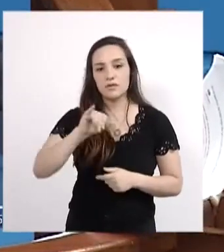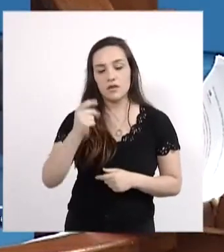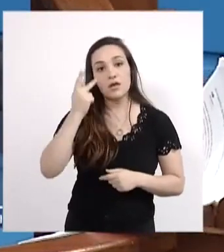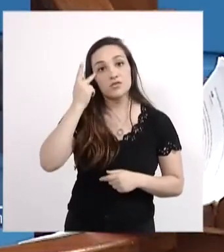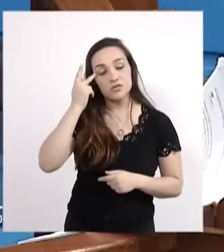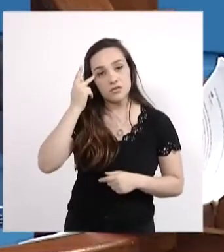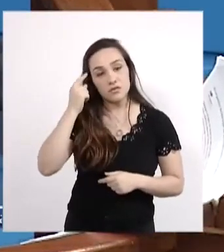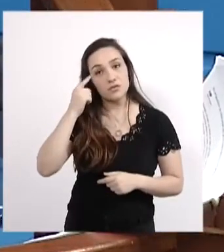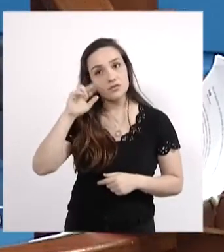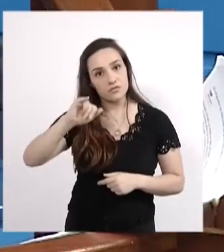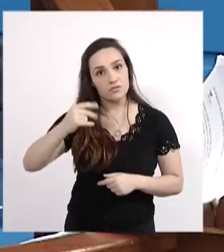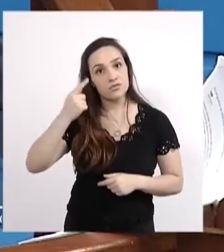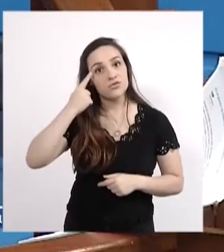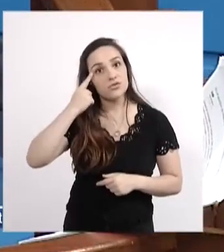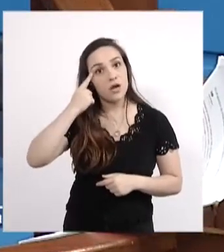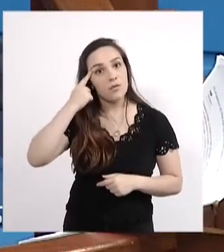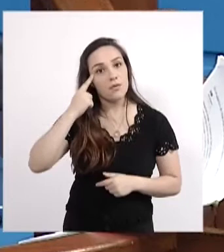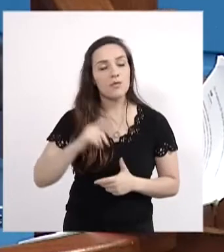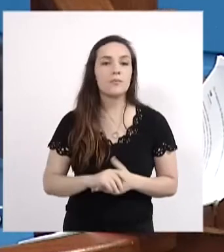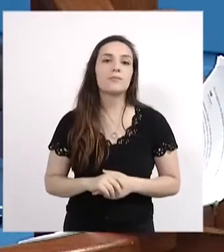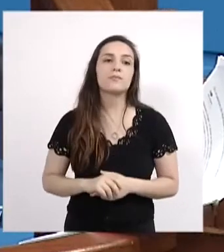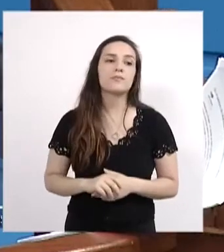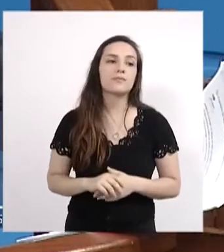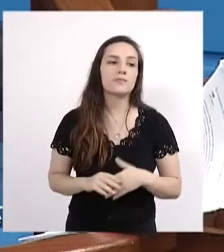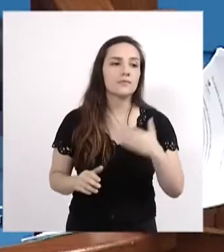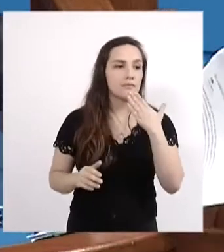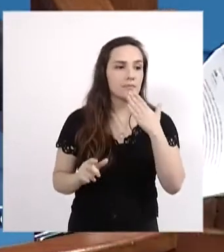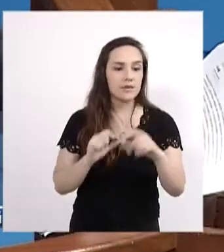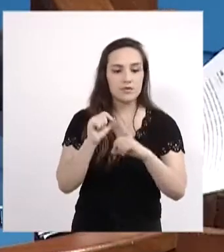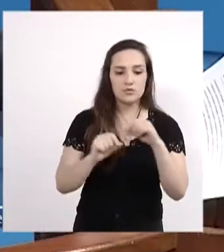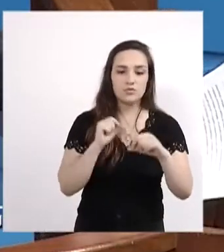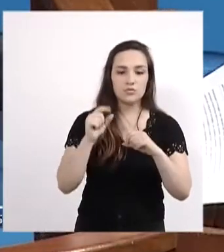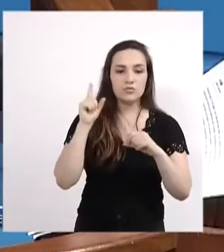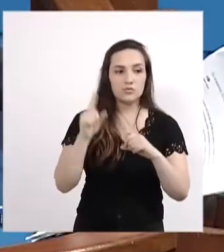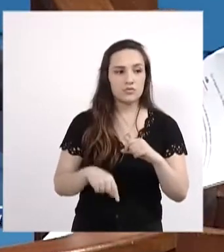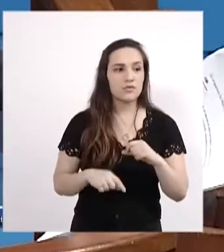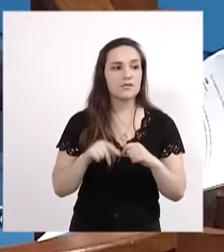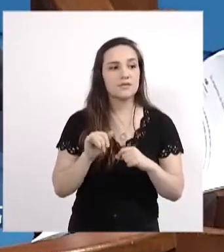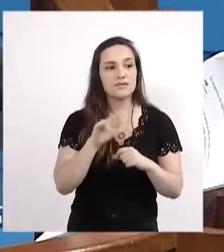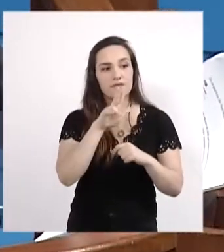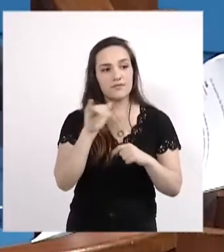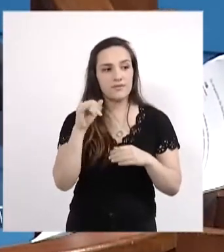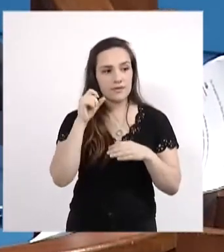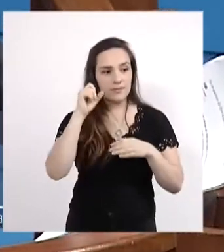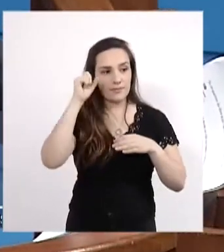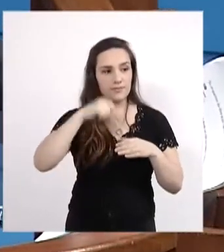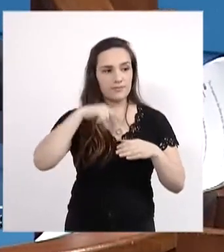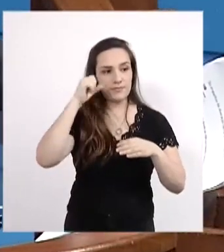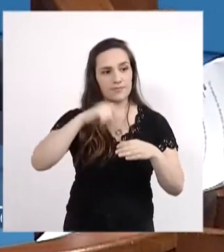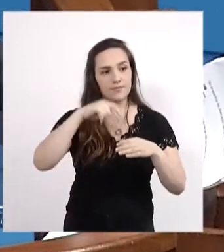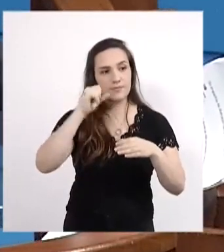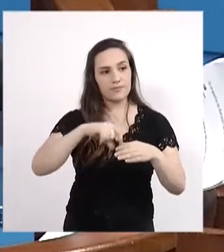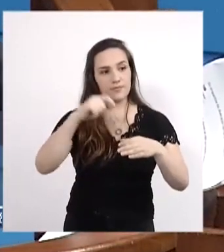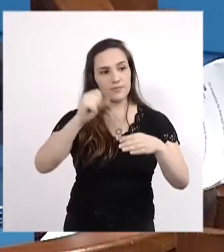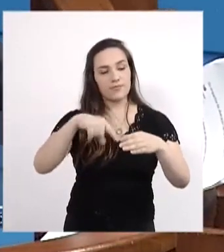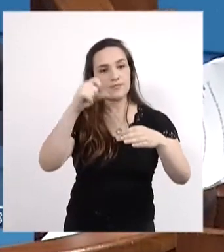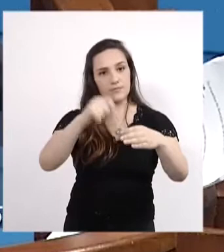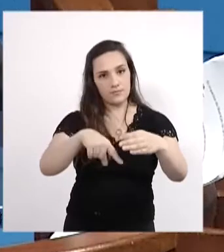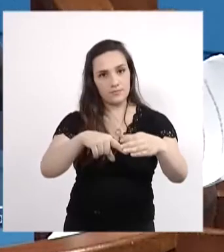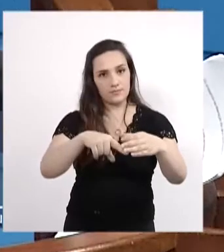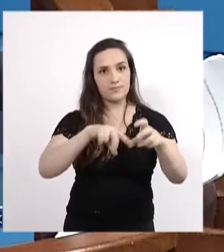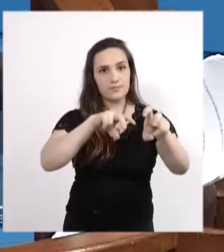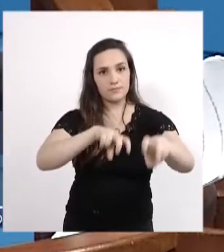exigência de que a expansão da cana-de-açúcar e do etanol que é produzido